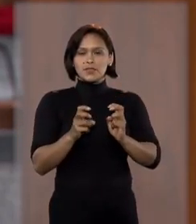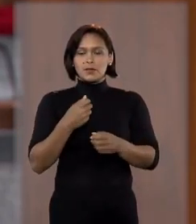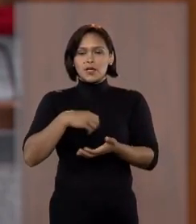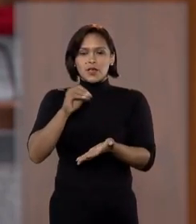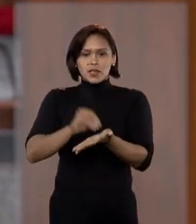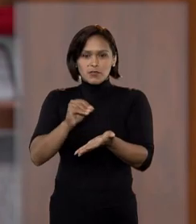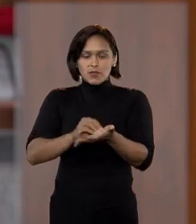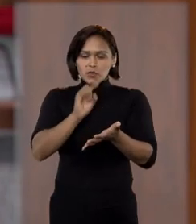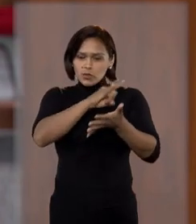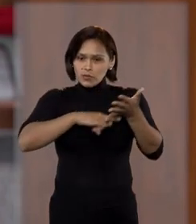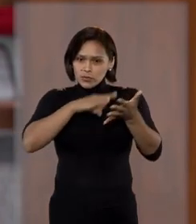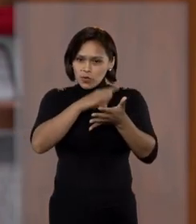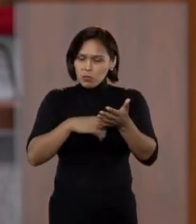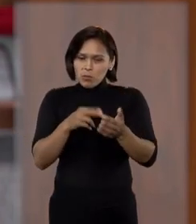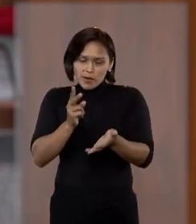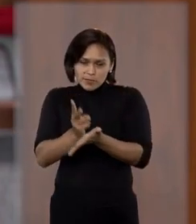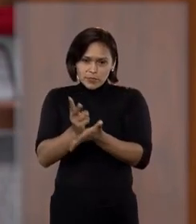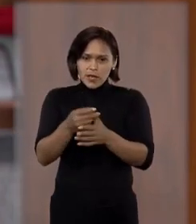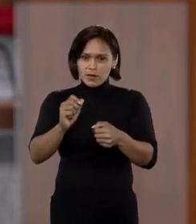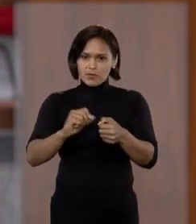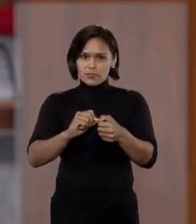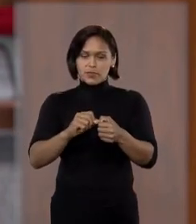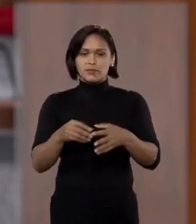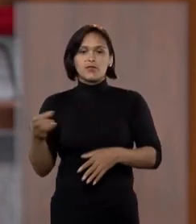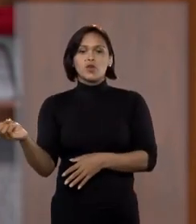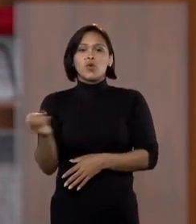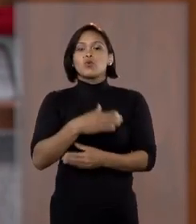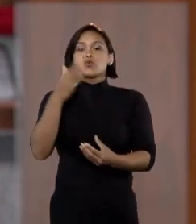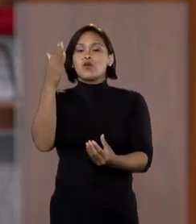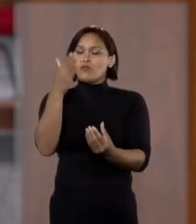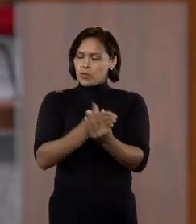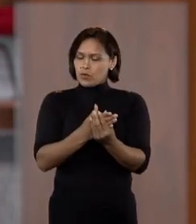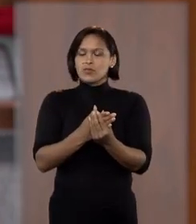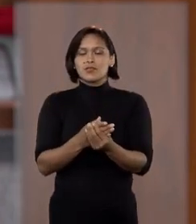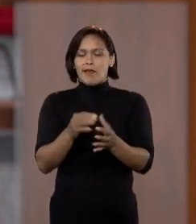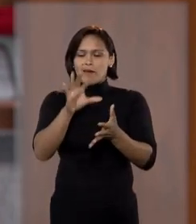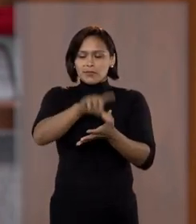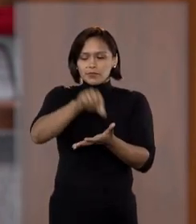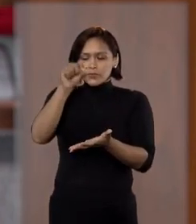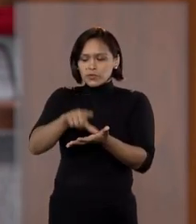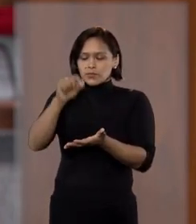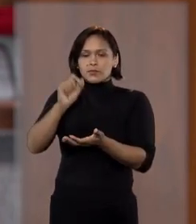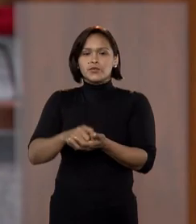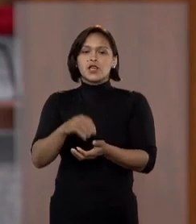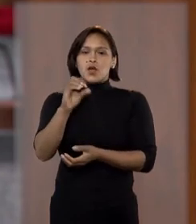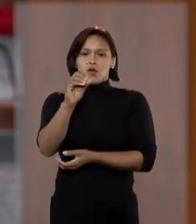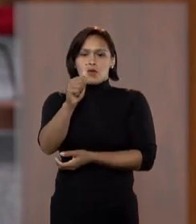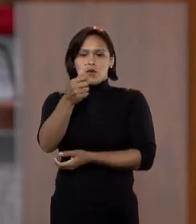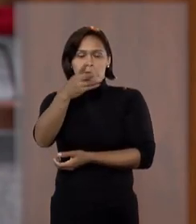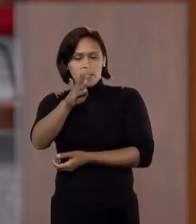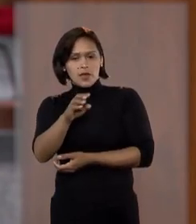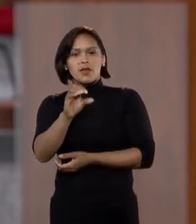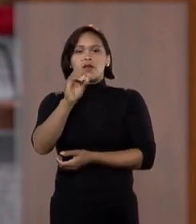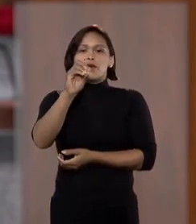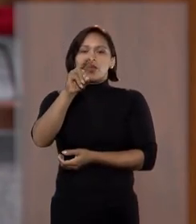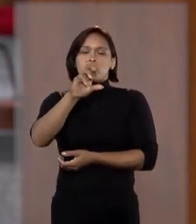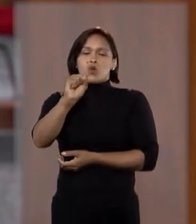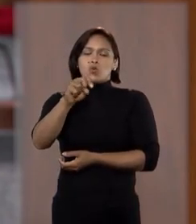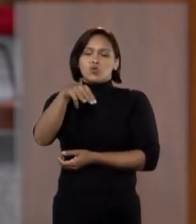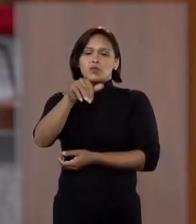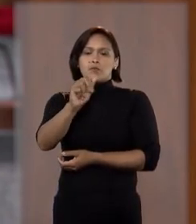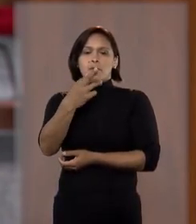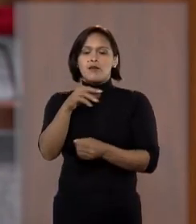dos requisitos para o cargo não estava sendo cumprido. Um novo processo seletivo foi feito por meio da OAB e Osmar Nunes Júnior foi